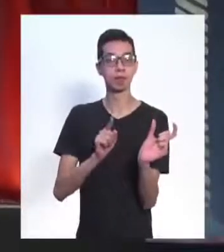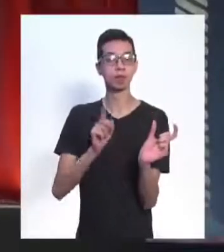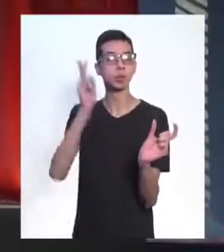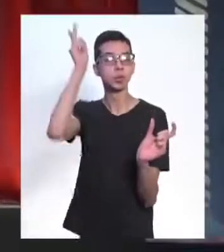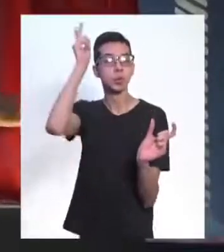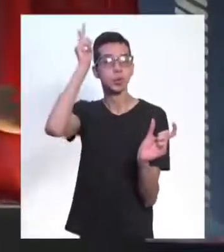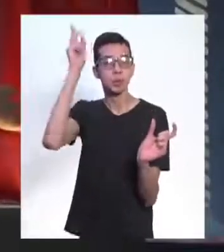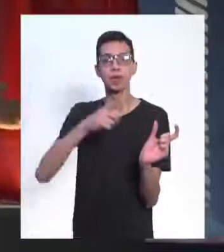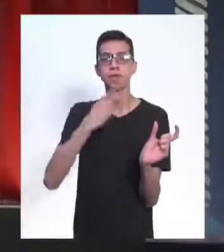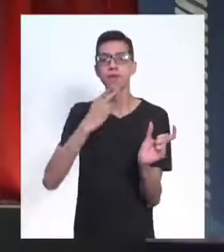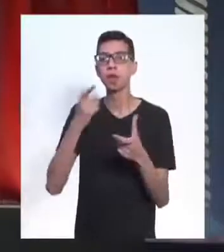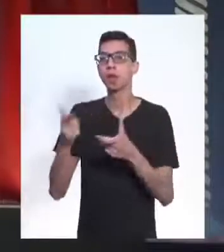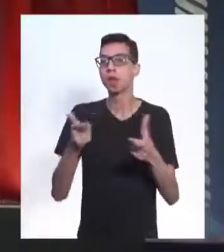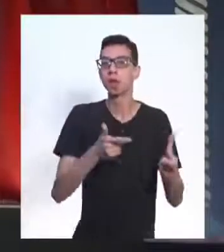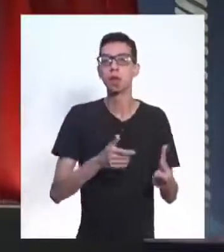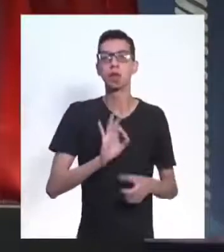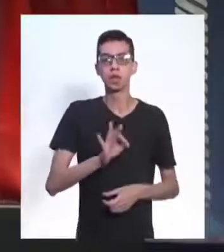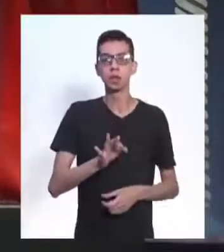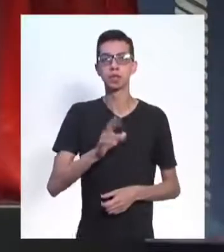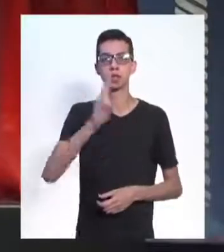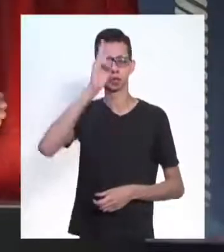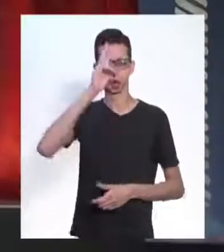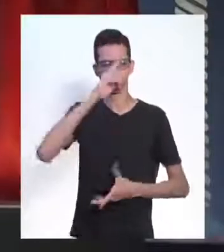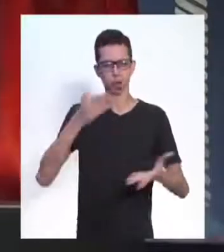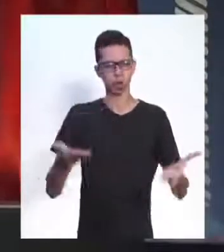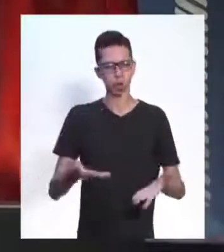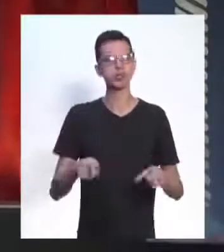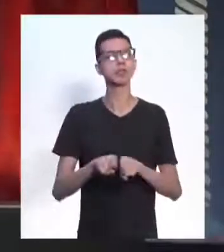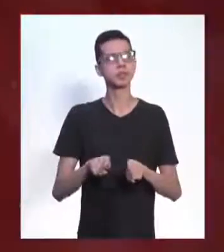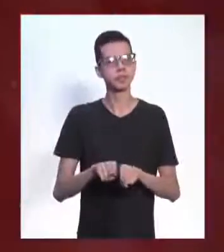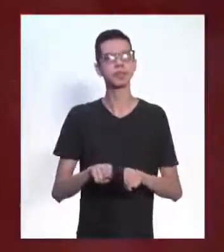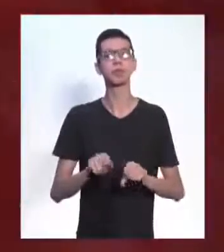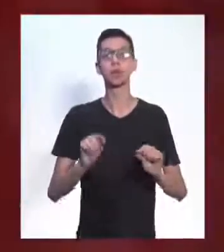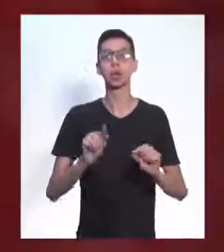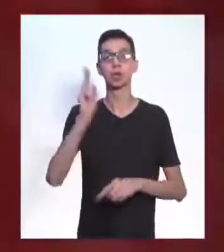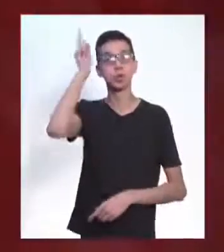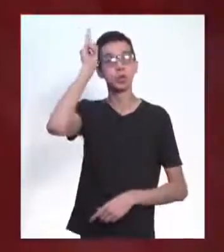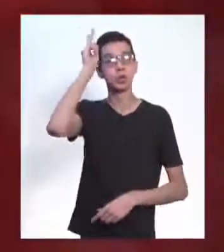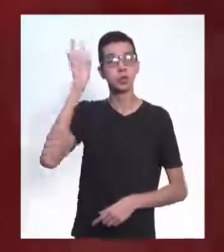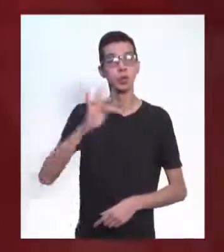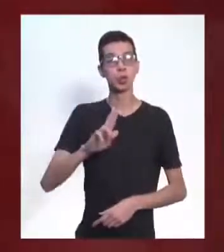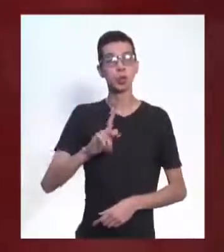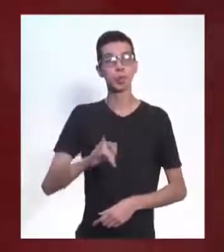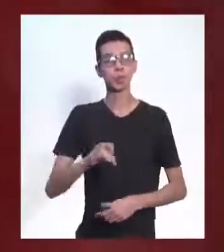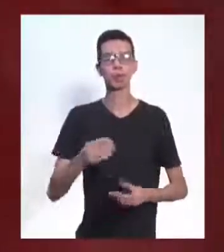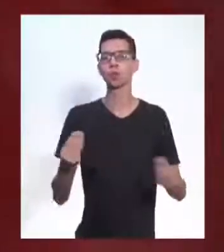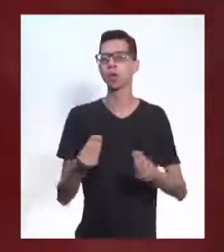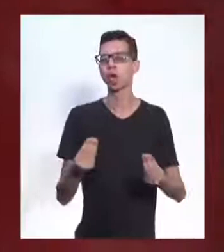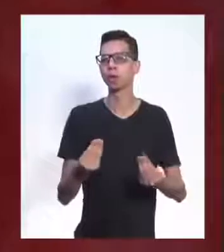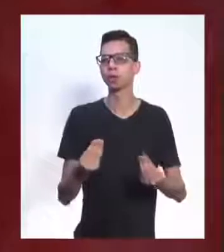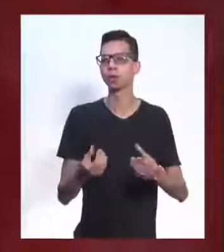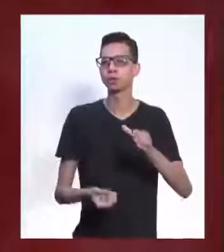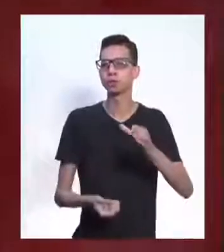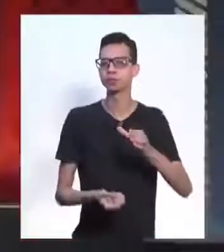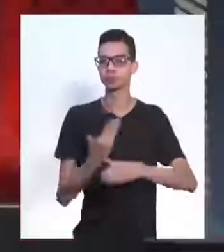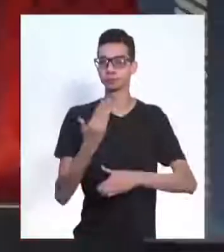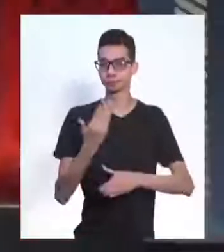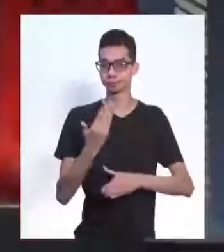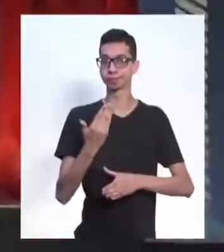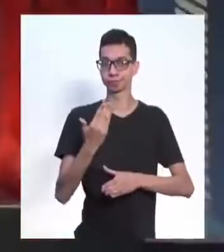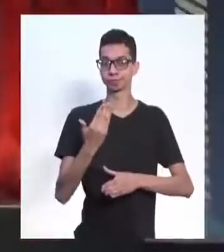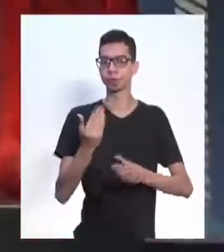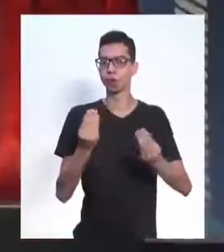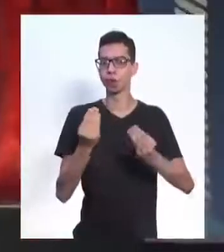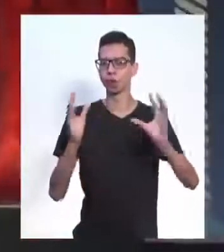aí. A história de hoje também é uma história tupi. A história de como surgiu a noite.